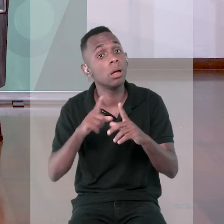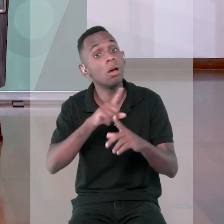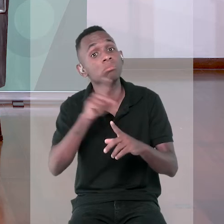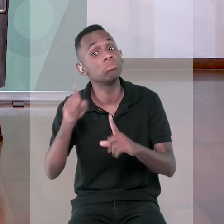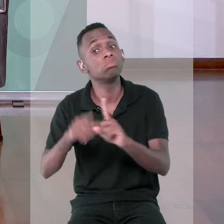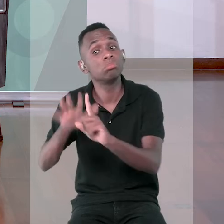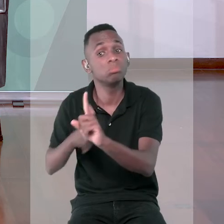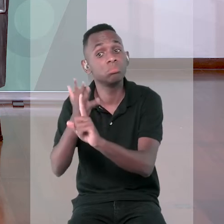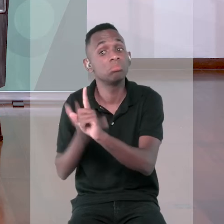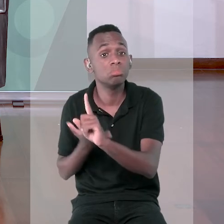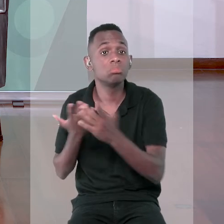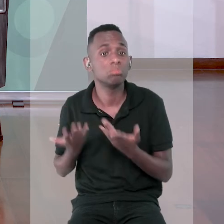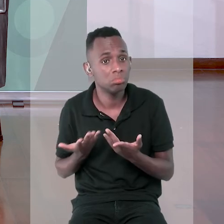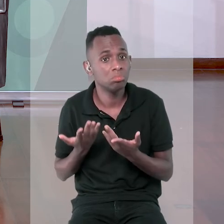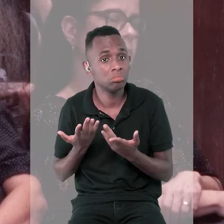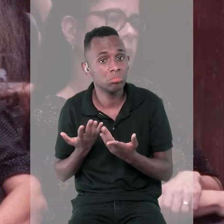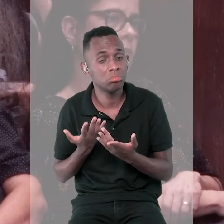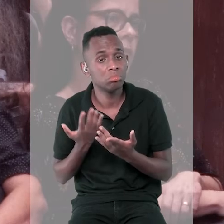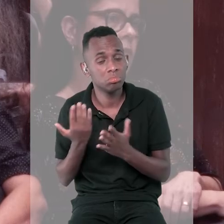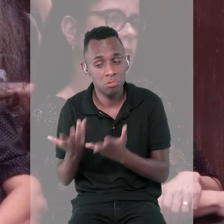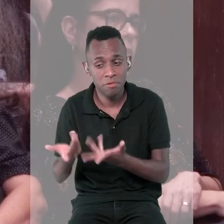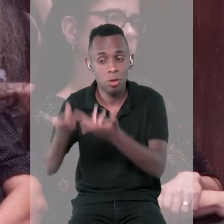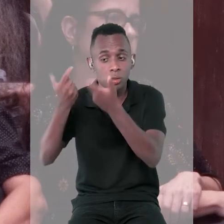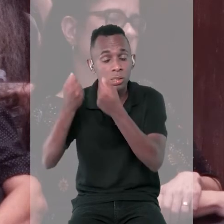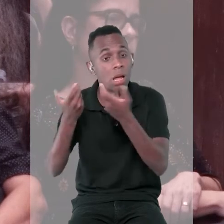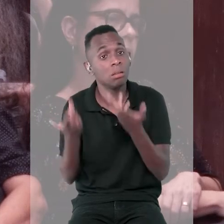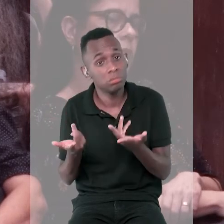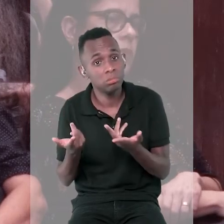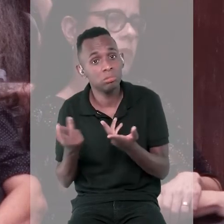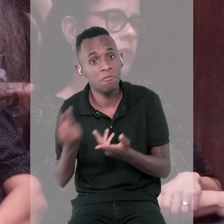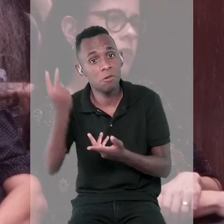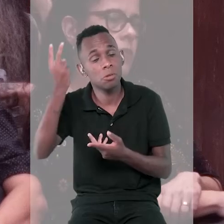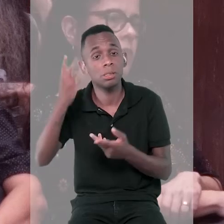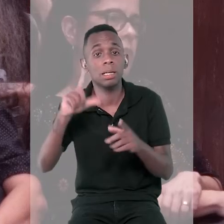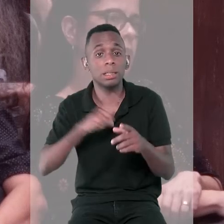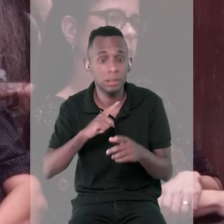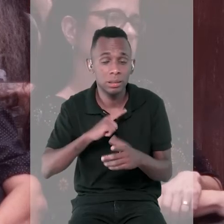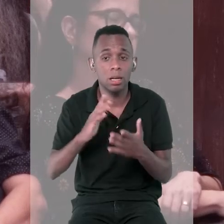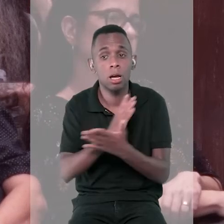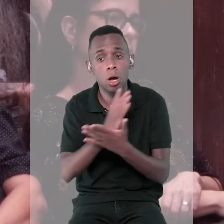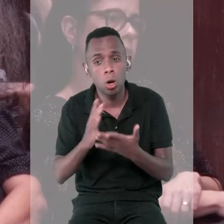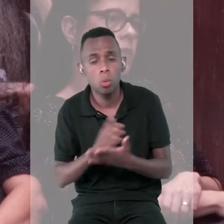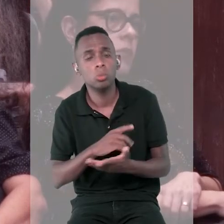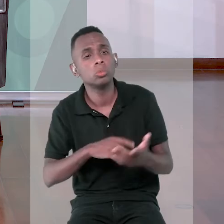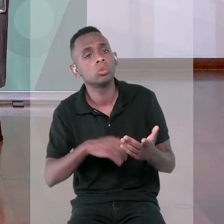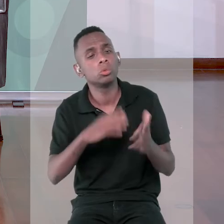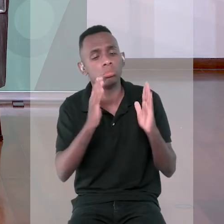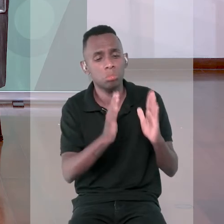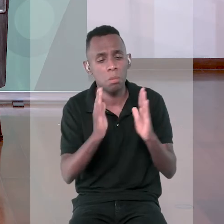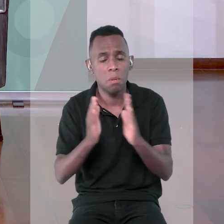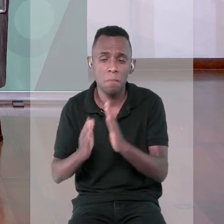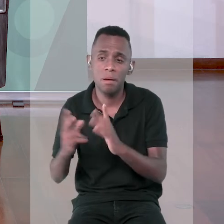reconhecida? E aí eu falo, não é uma resposta simples, não é um sim e não, porque tem ondas de reconhecimento dela ao longo da história.